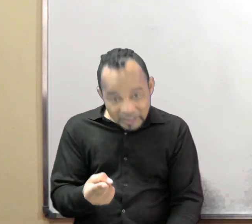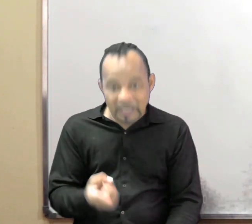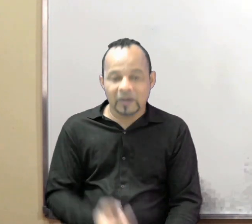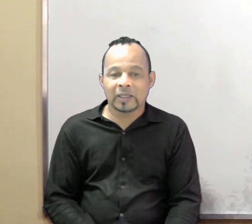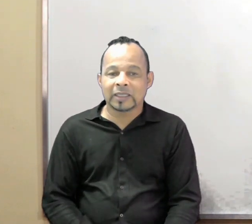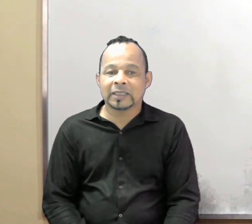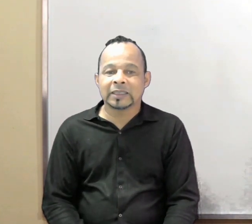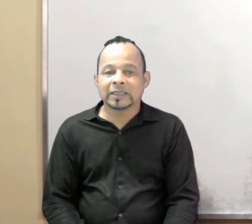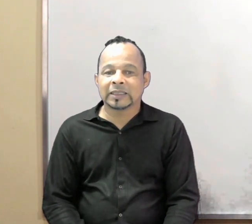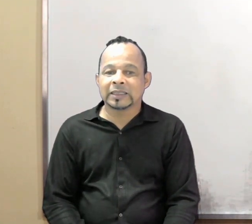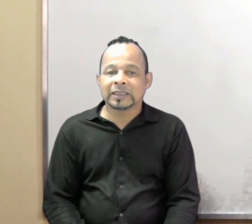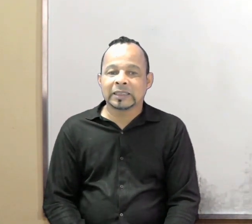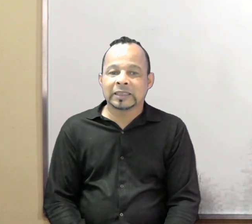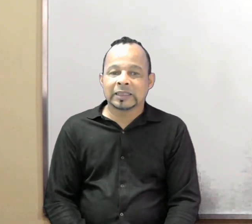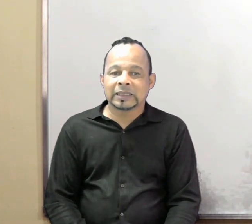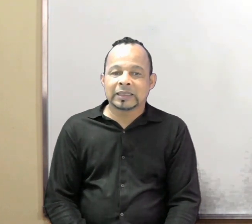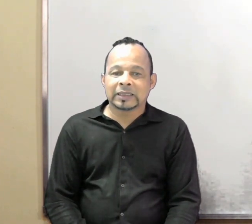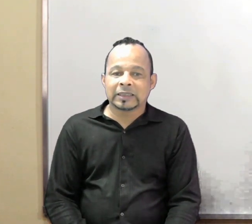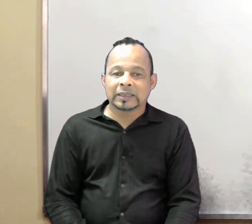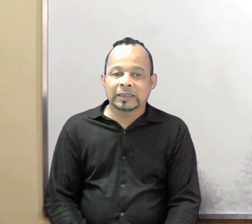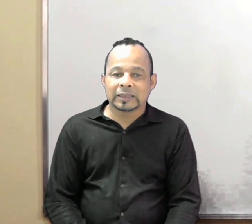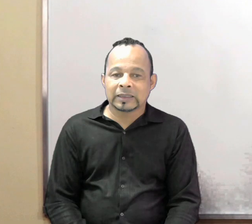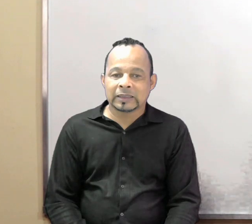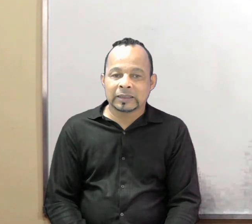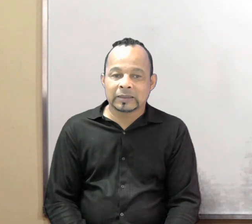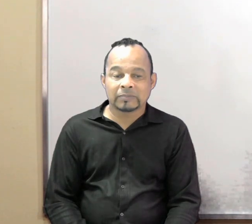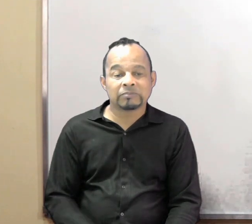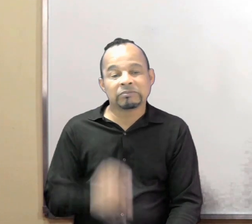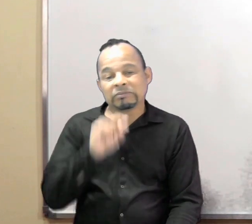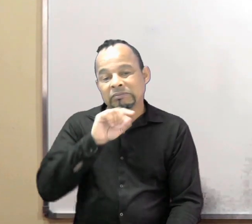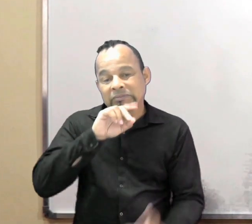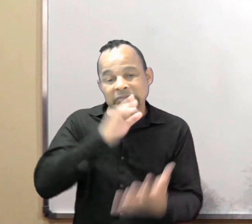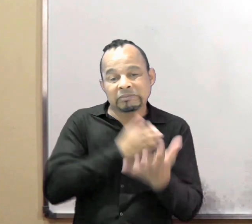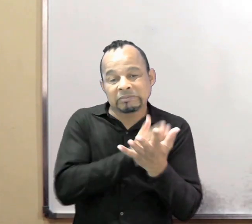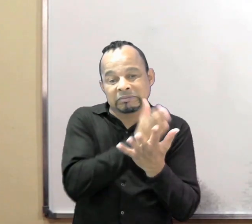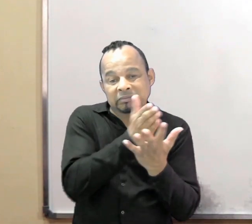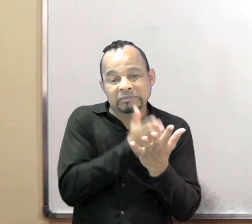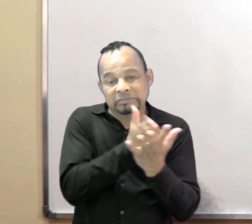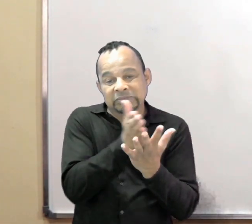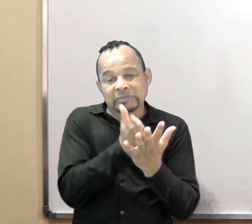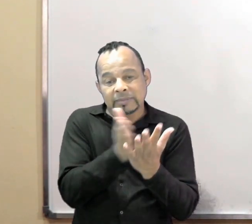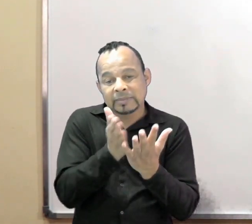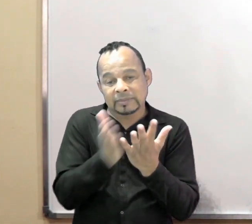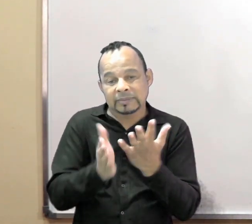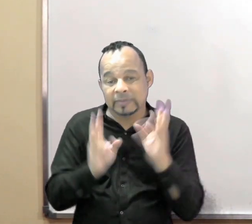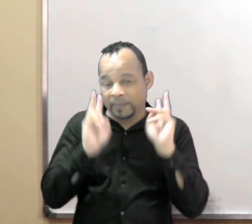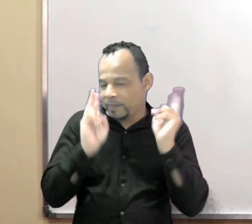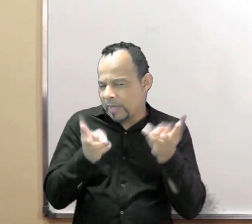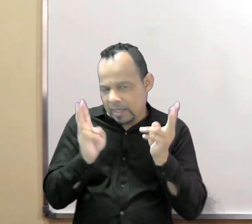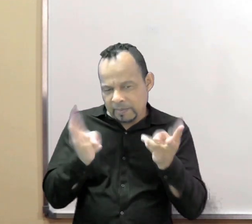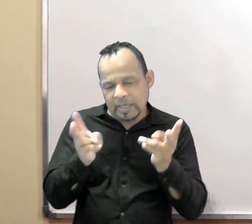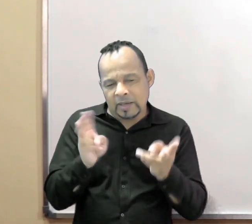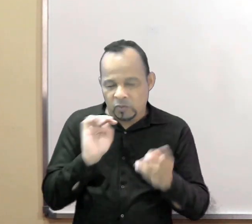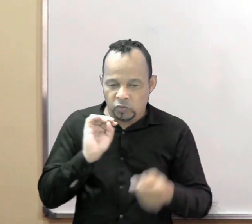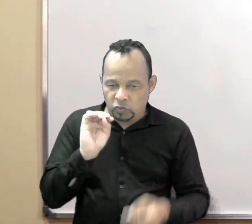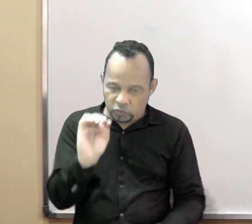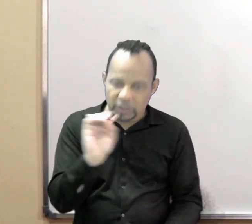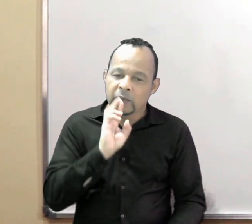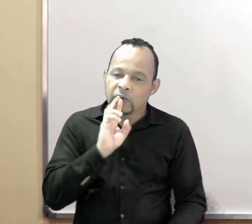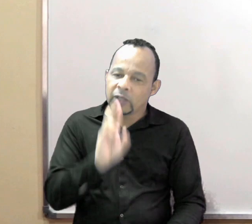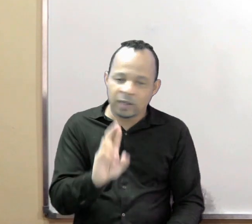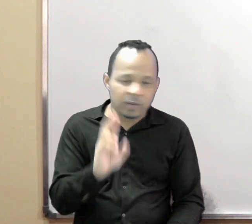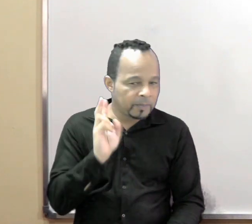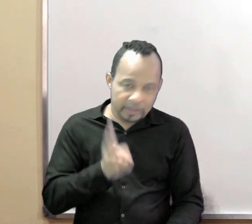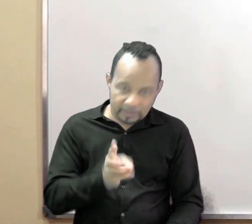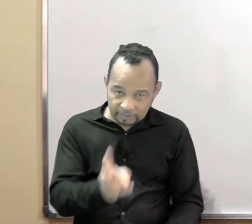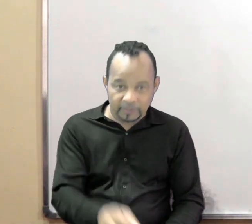3,4, ponto e vírgula, 0. Beleza? Bom, de